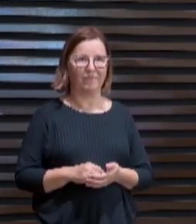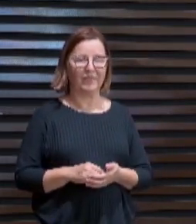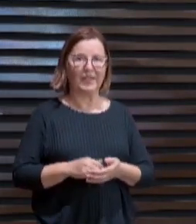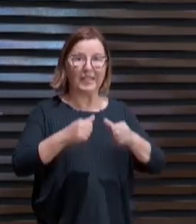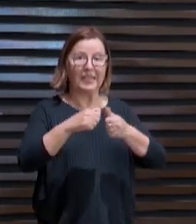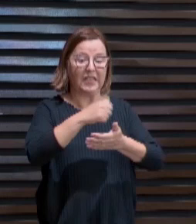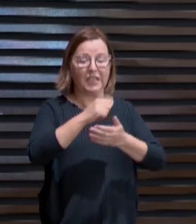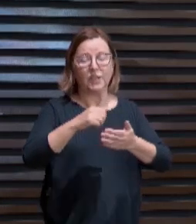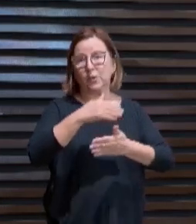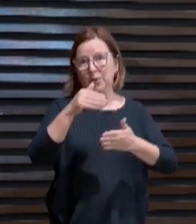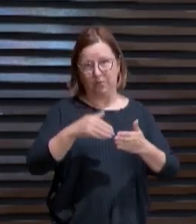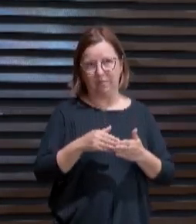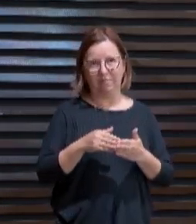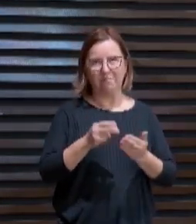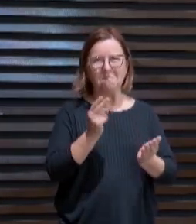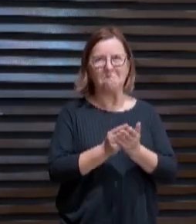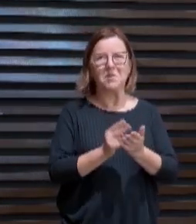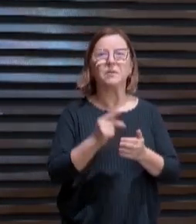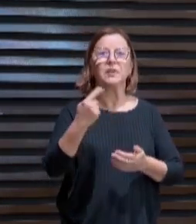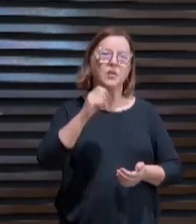fala? Está lá.